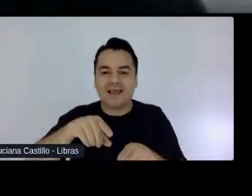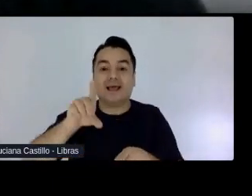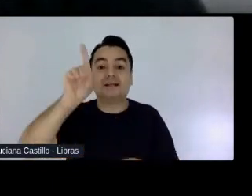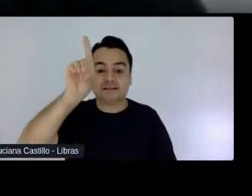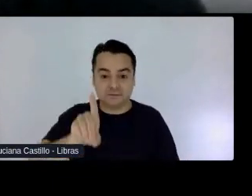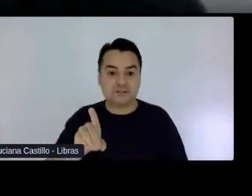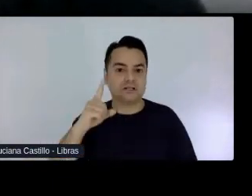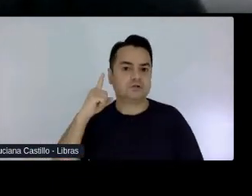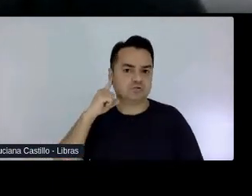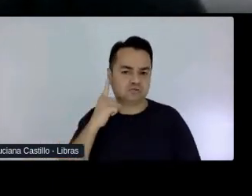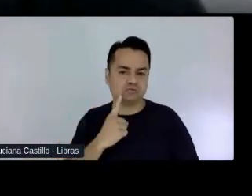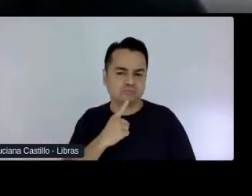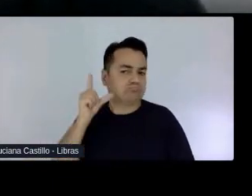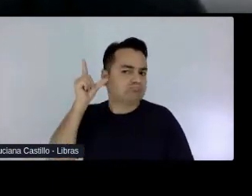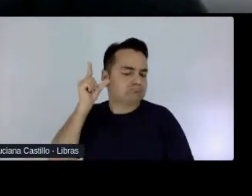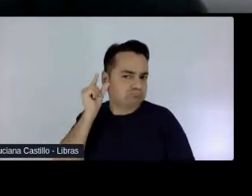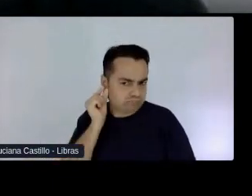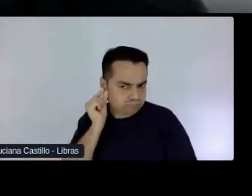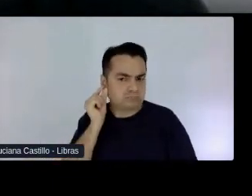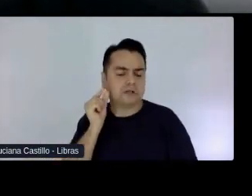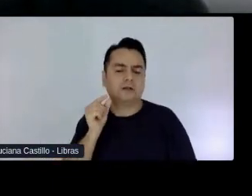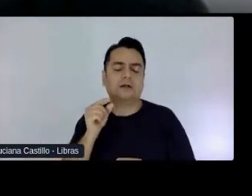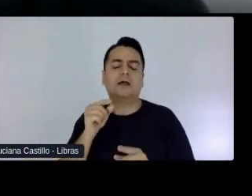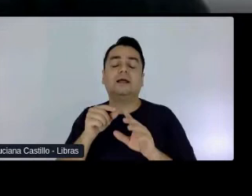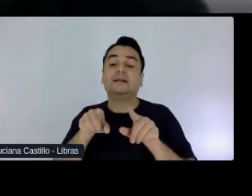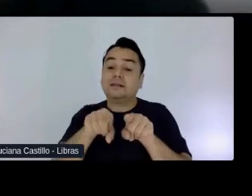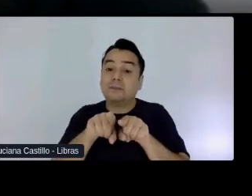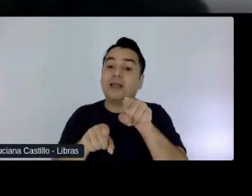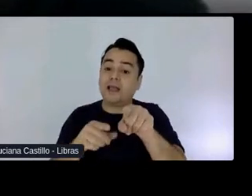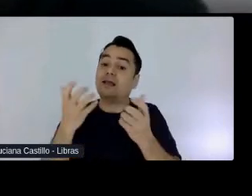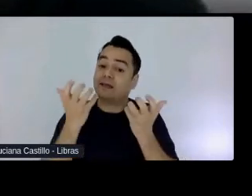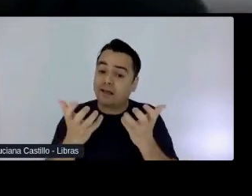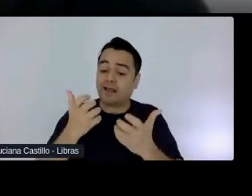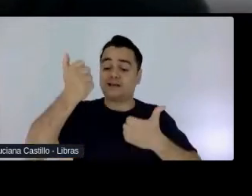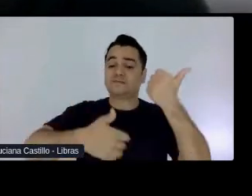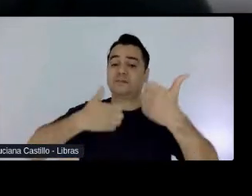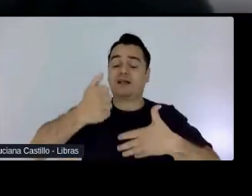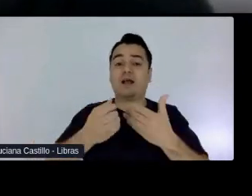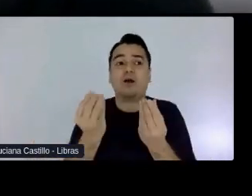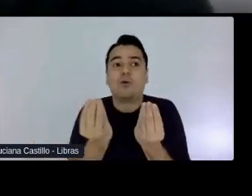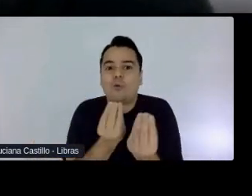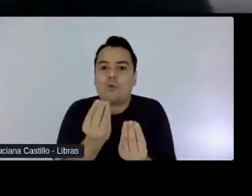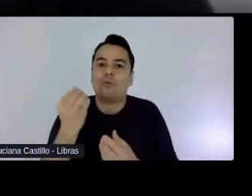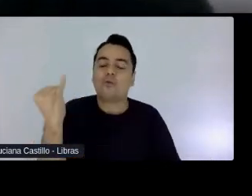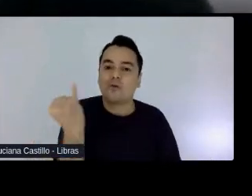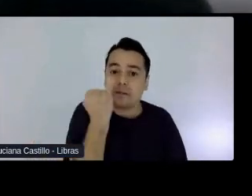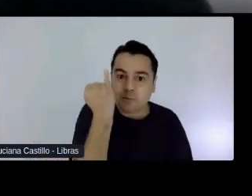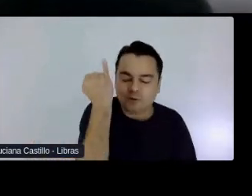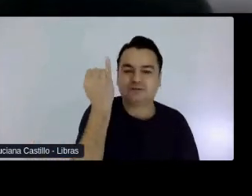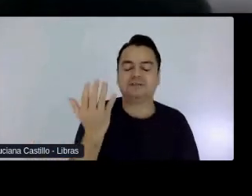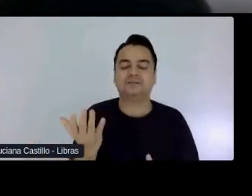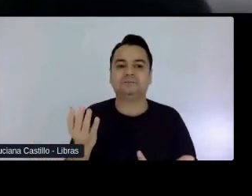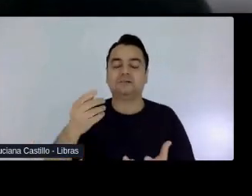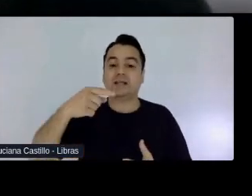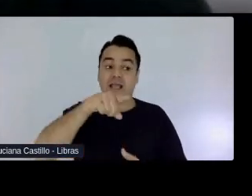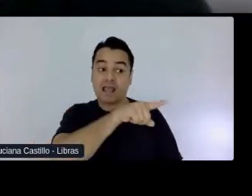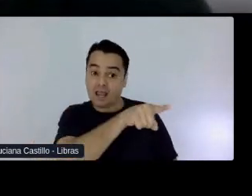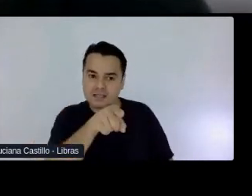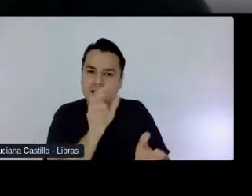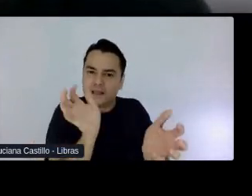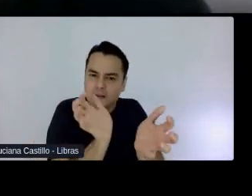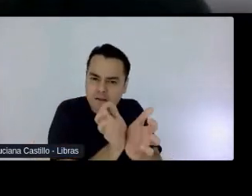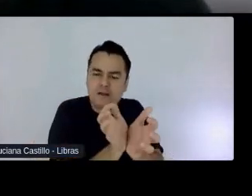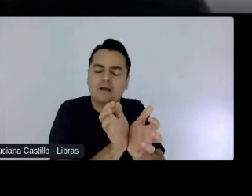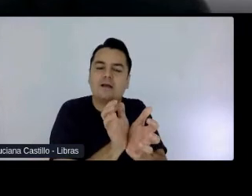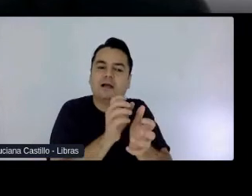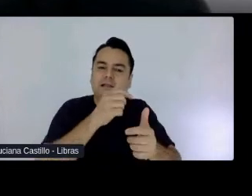auditiva e gostaria de deixar aqui o meu depoimento de quanto que está sendo importante a abordagem da empresa